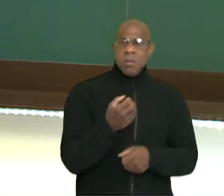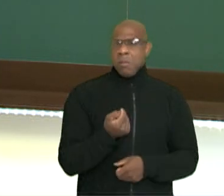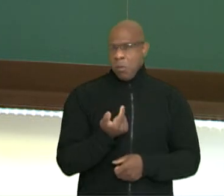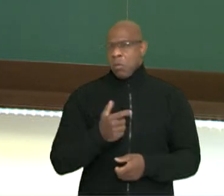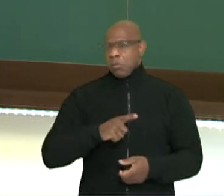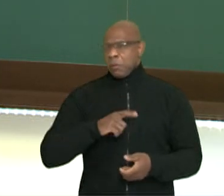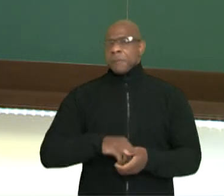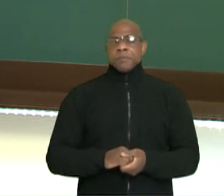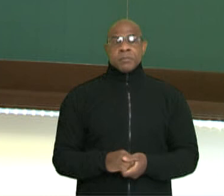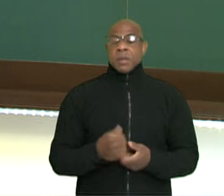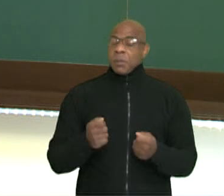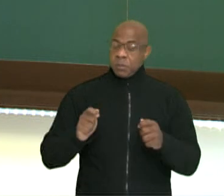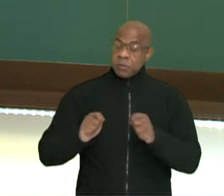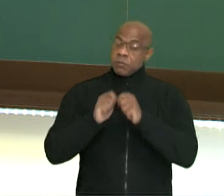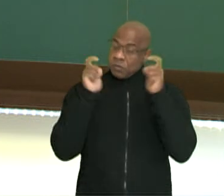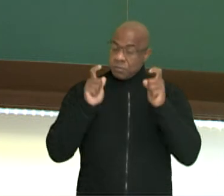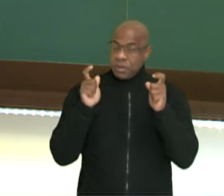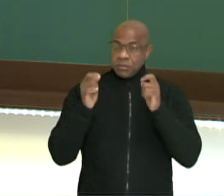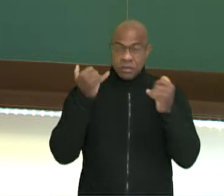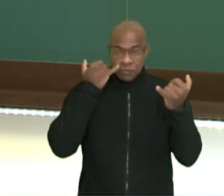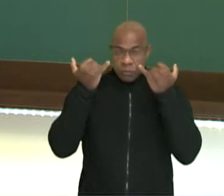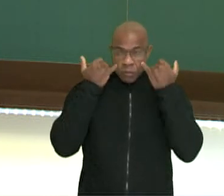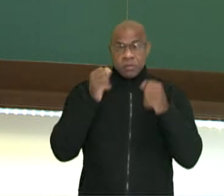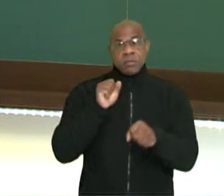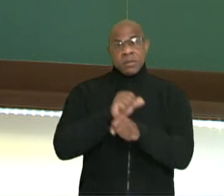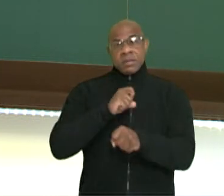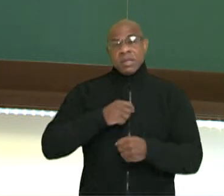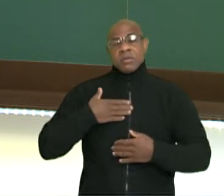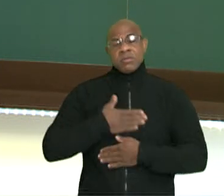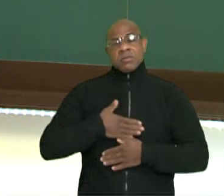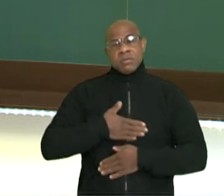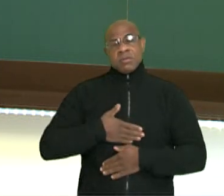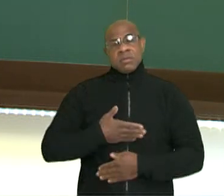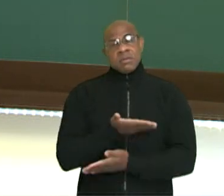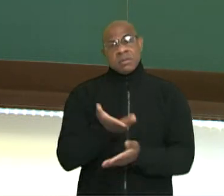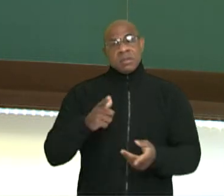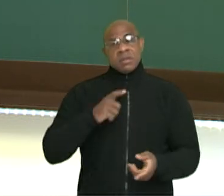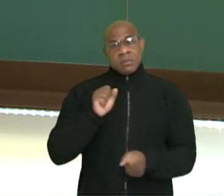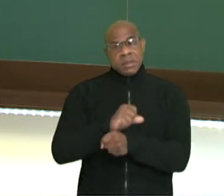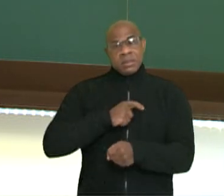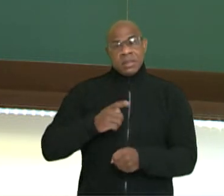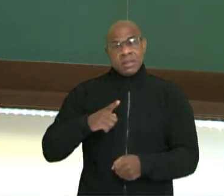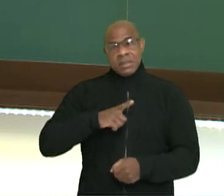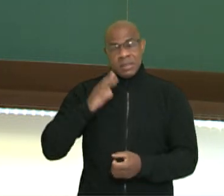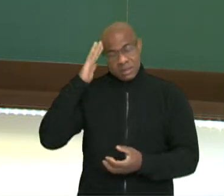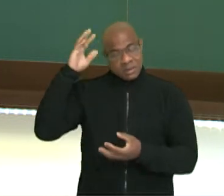nessa informação, ok? Espero que vocês tenham gostado, espero que vocês tenham entendido.